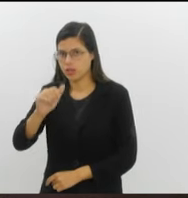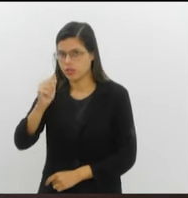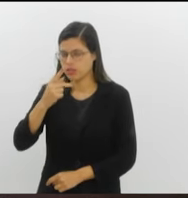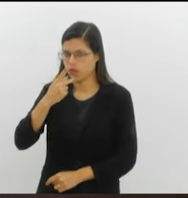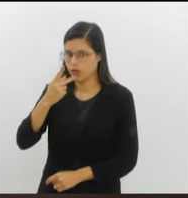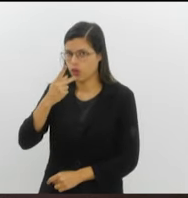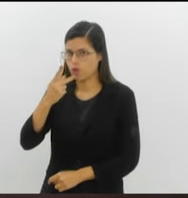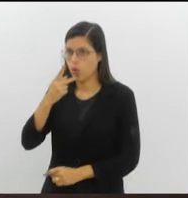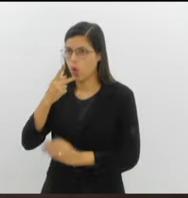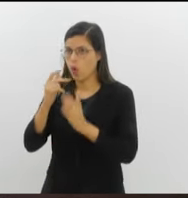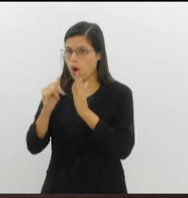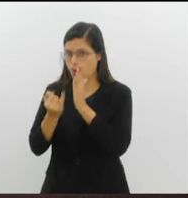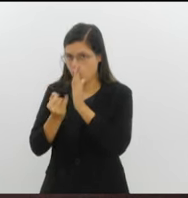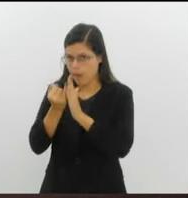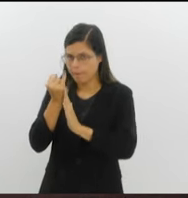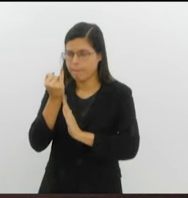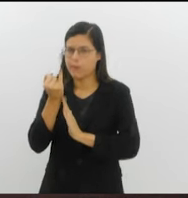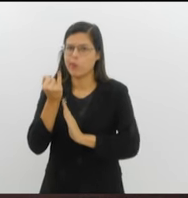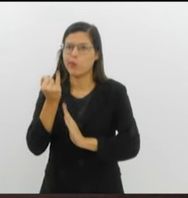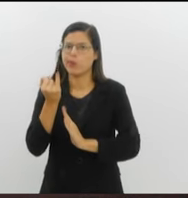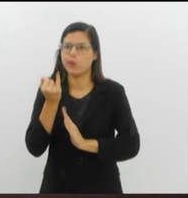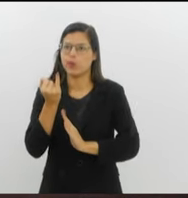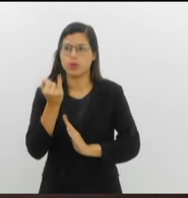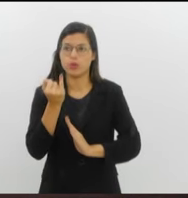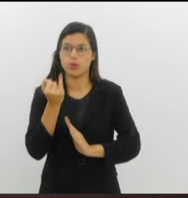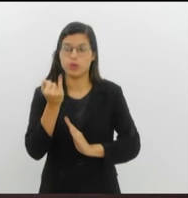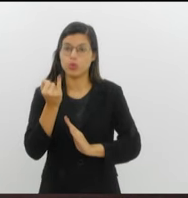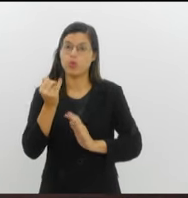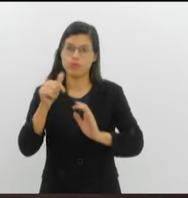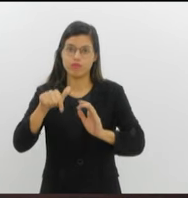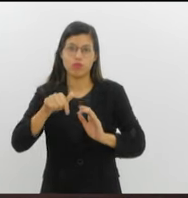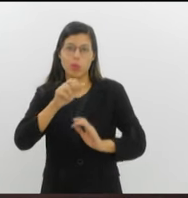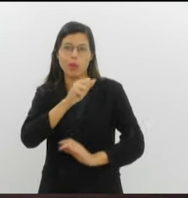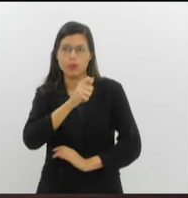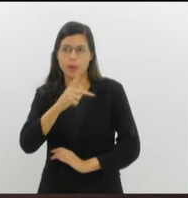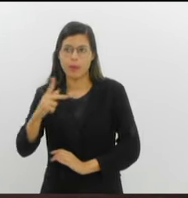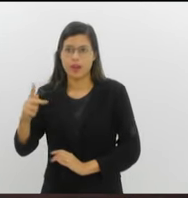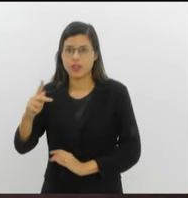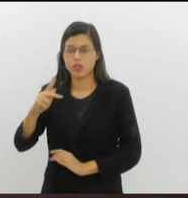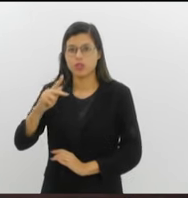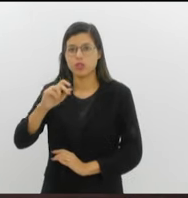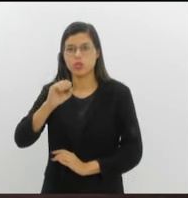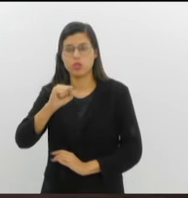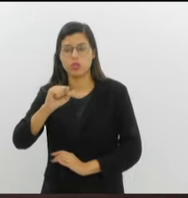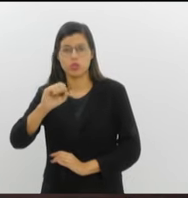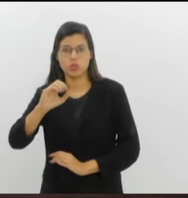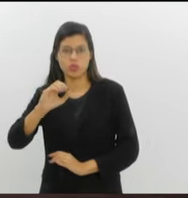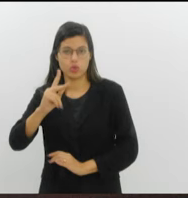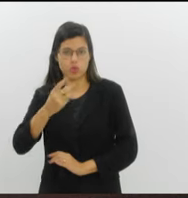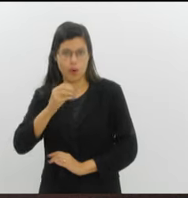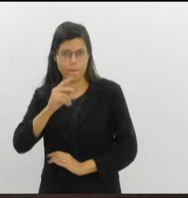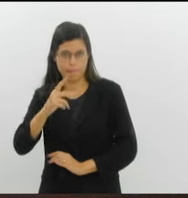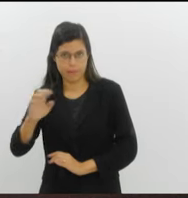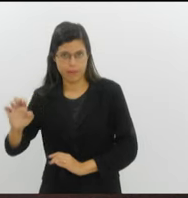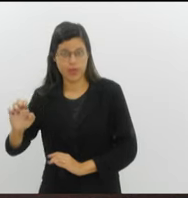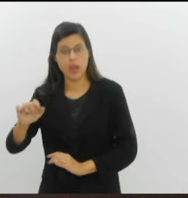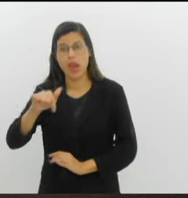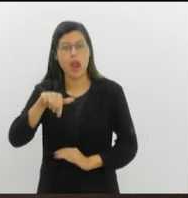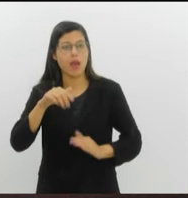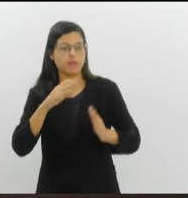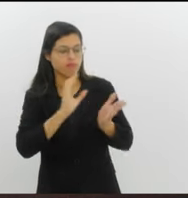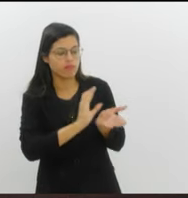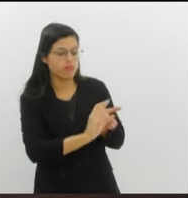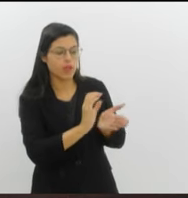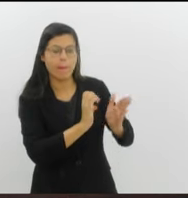que recairia sobre as compras da Shopee era para as empresas. Querendo corrigi-la,